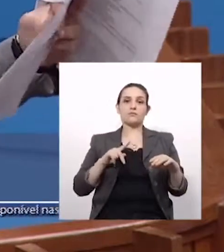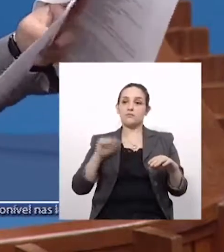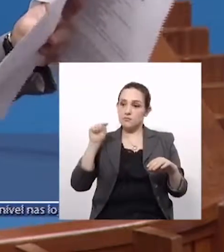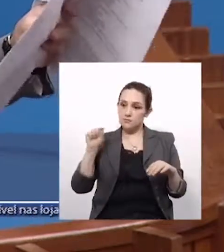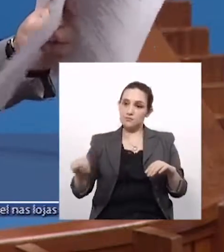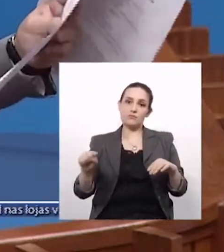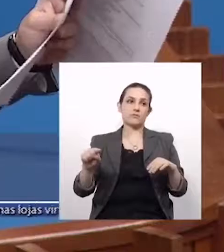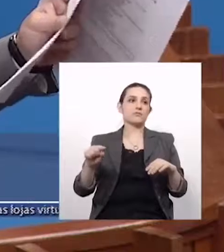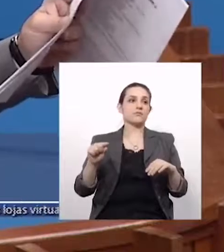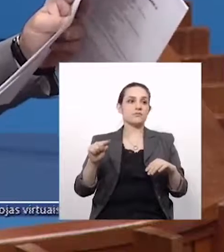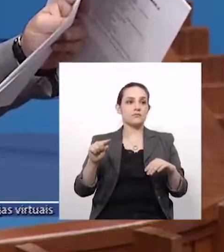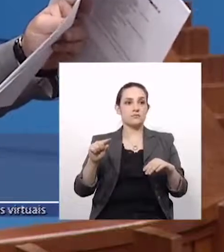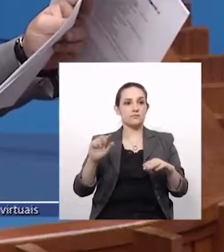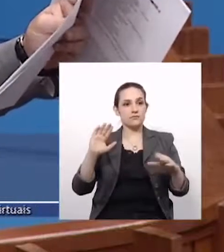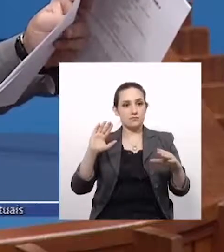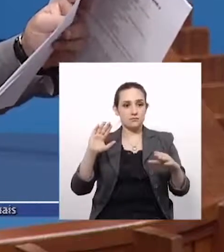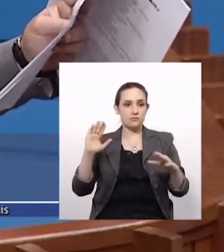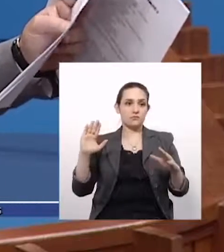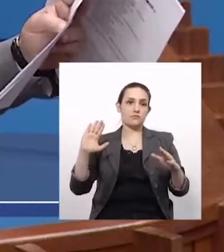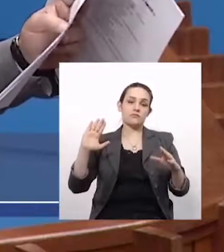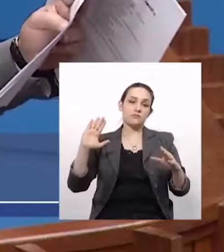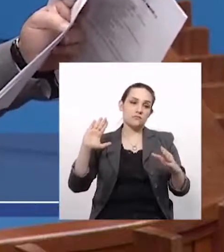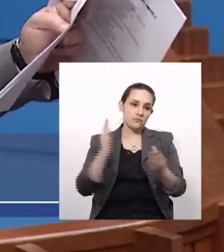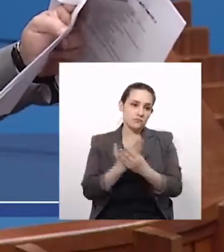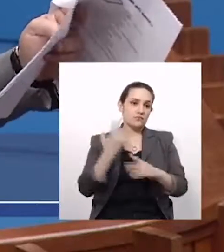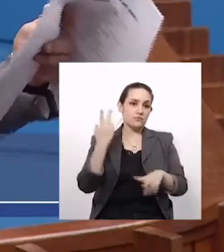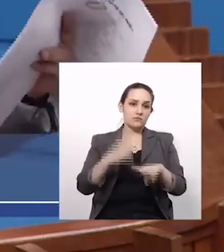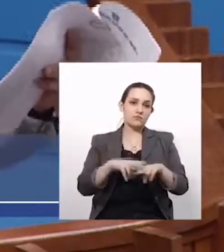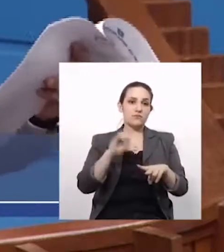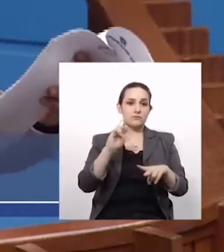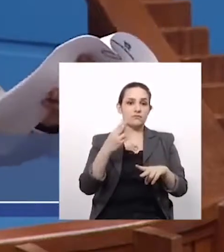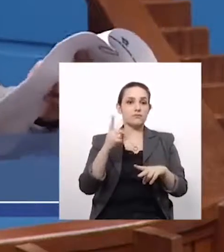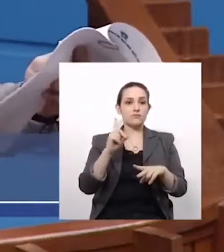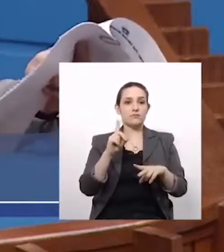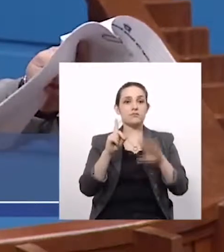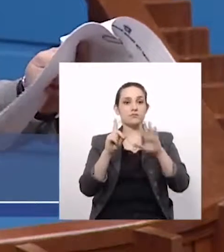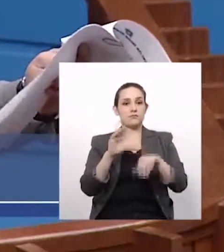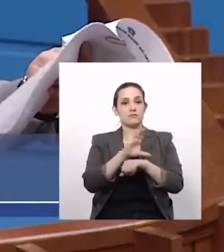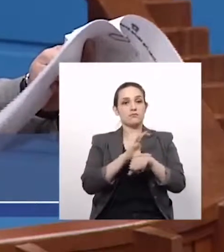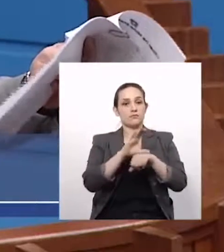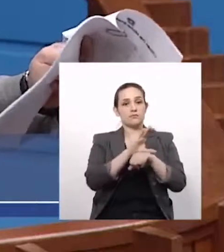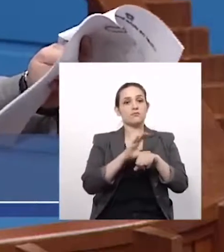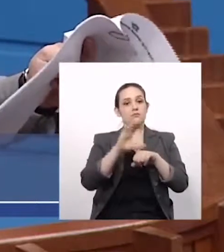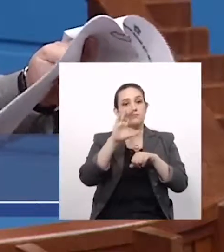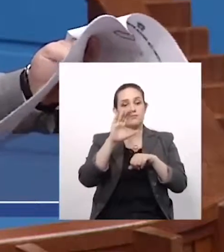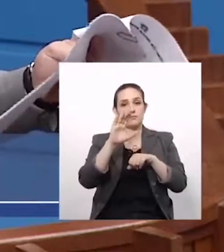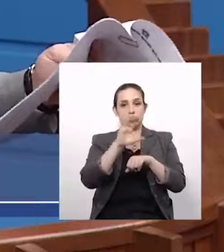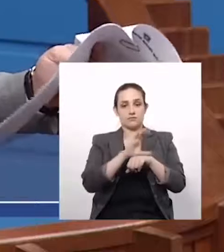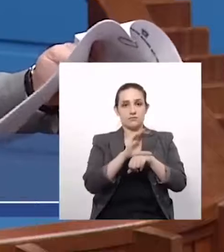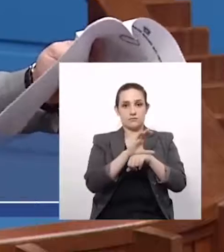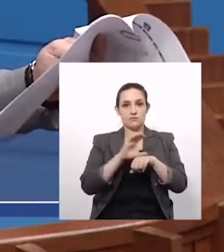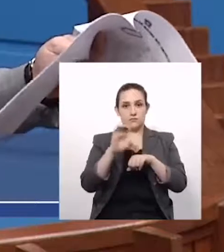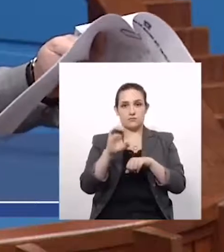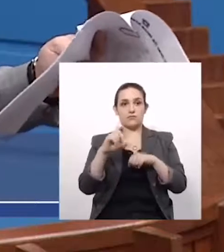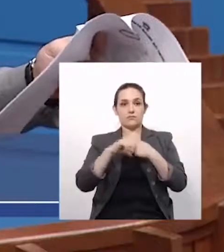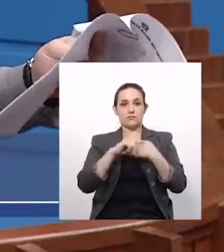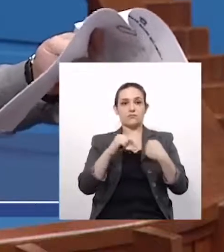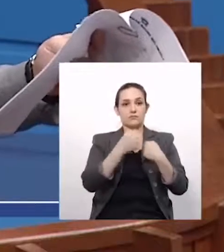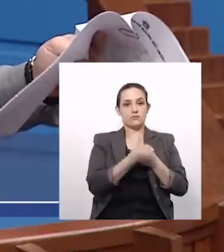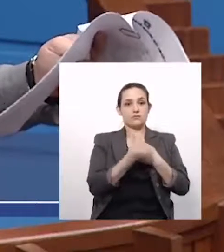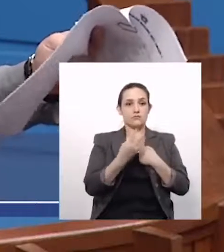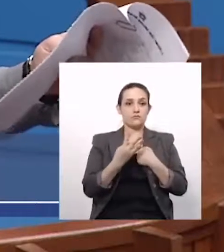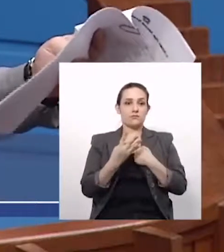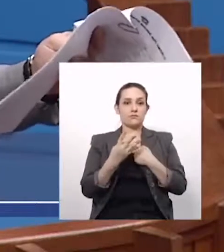responsabilidade civil ou criminal dos infratores. A Constituição do Estado de Mato Grosso do Sul, no seu artigo